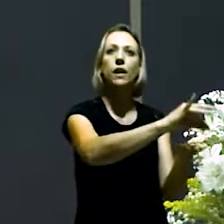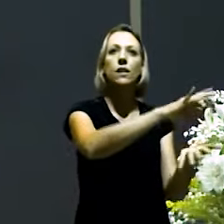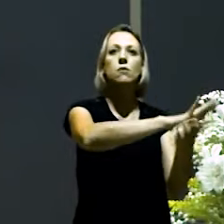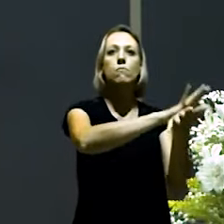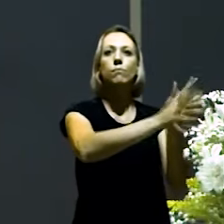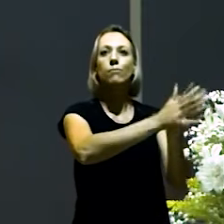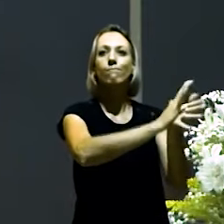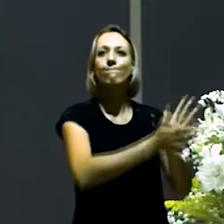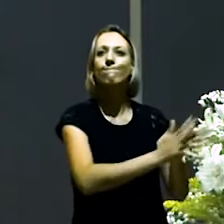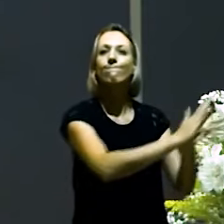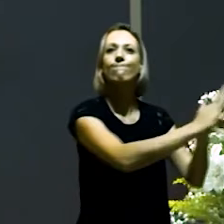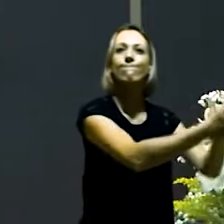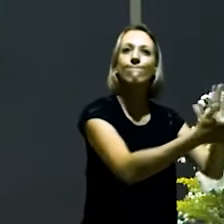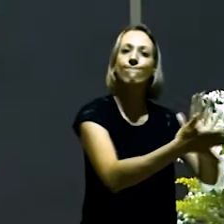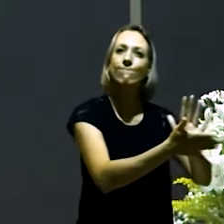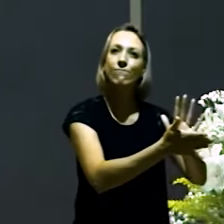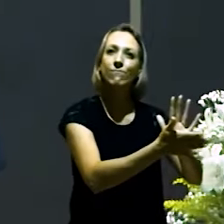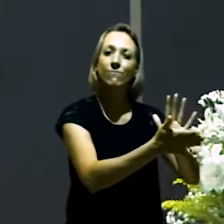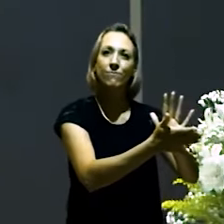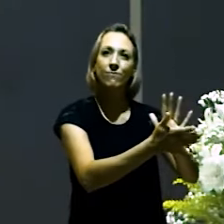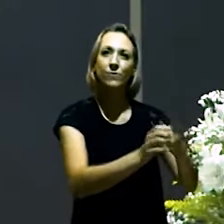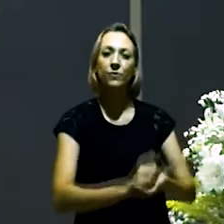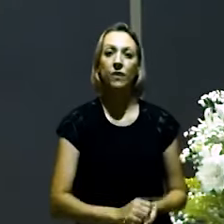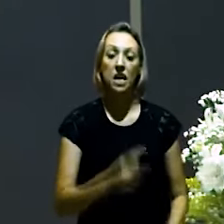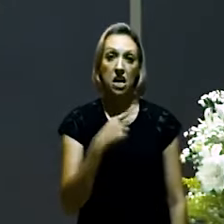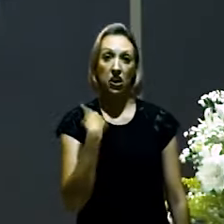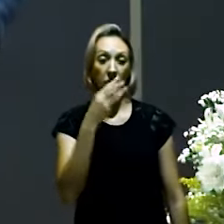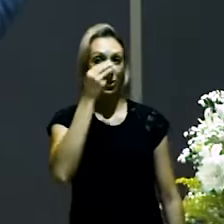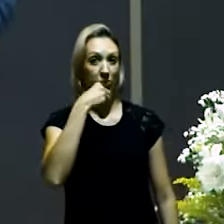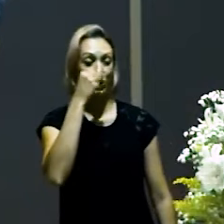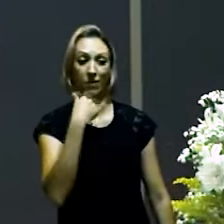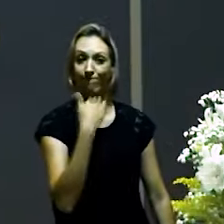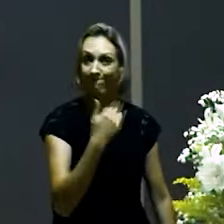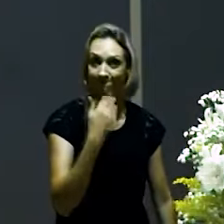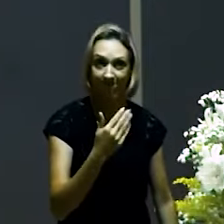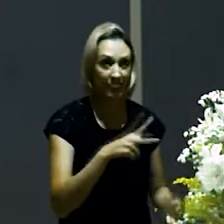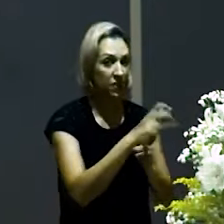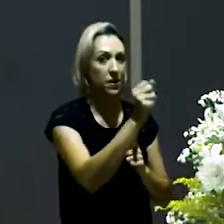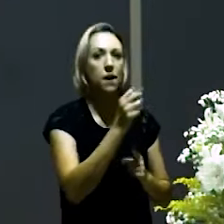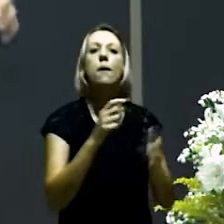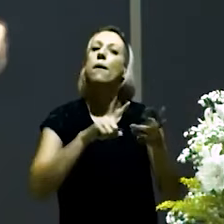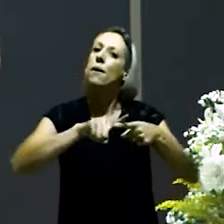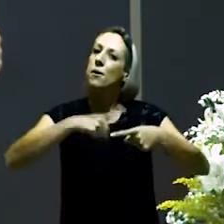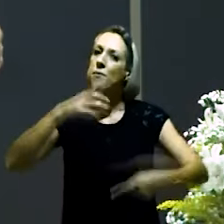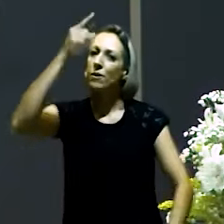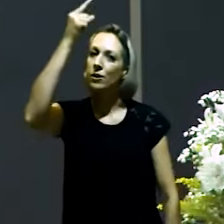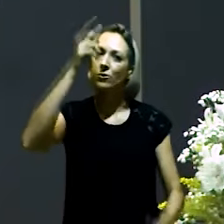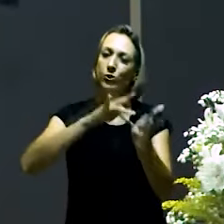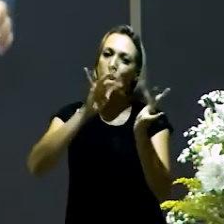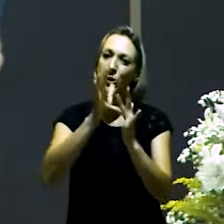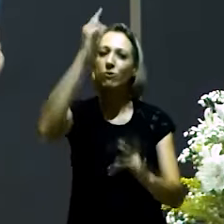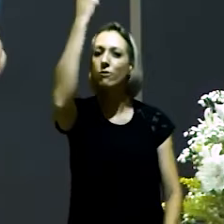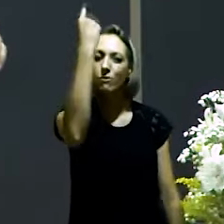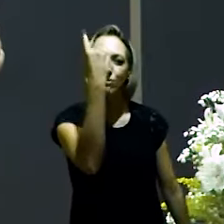conquistaram, naqueles contra quem não podíamos lutar. Ele foi lá e Ele os despiu de